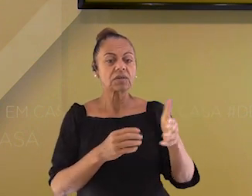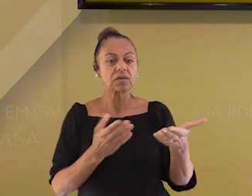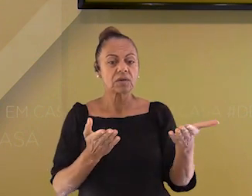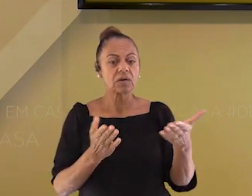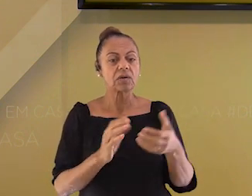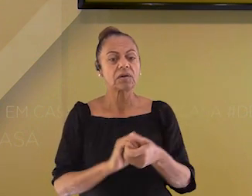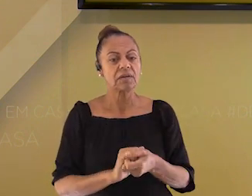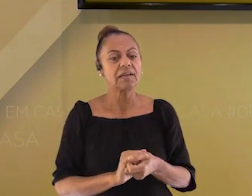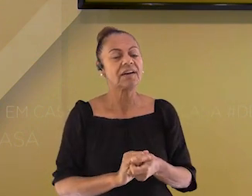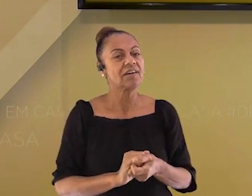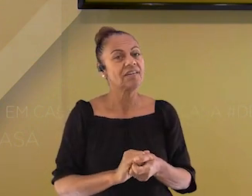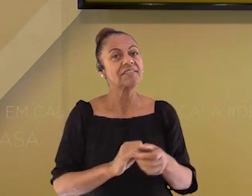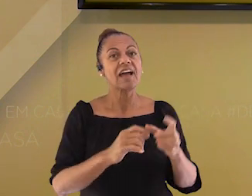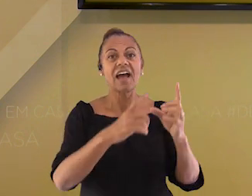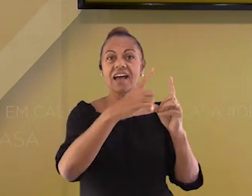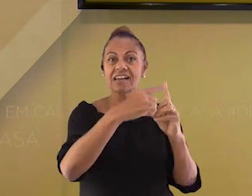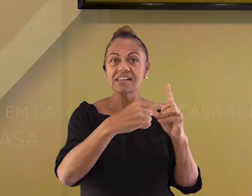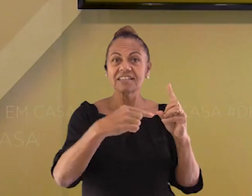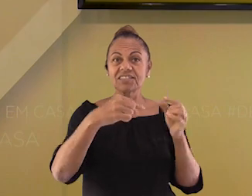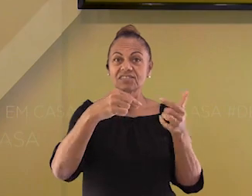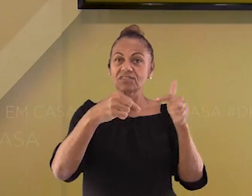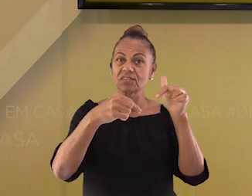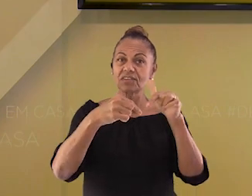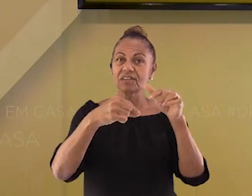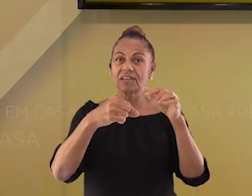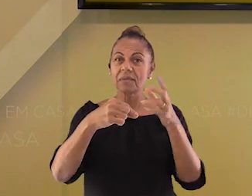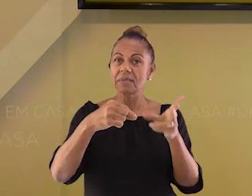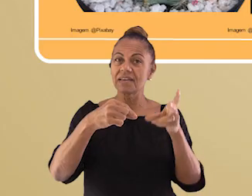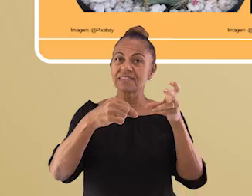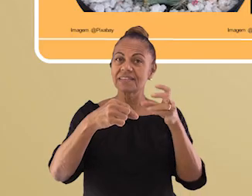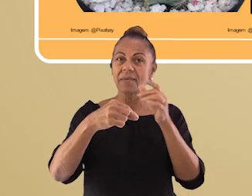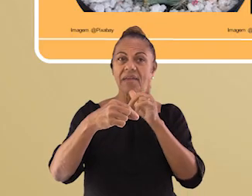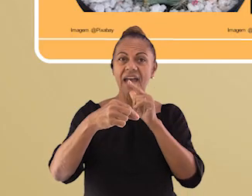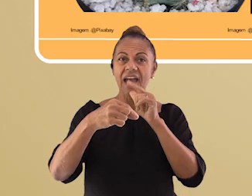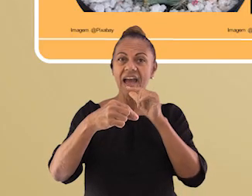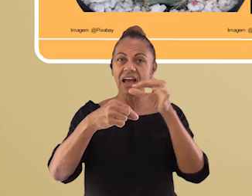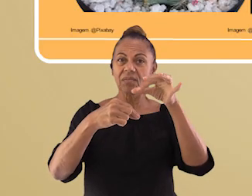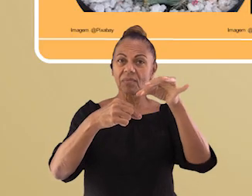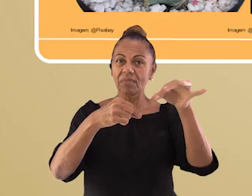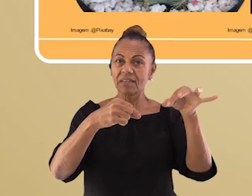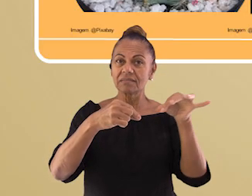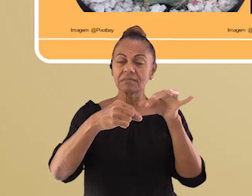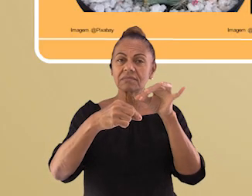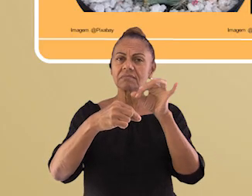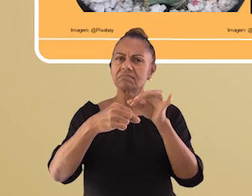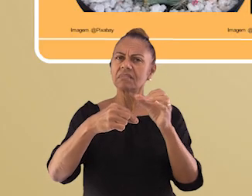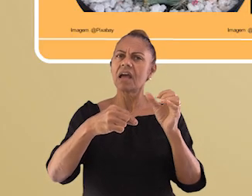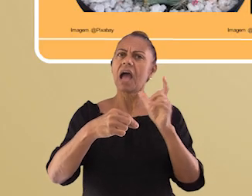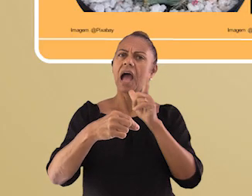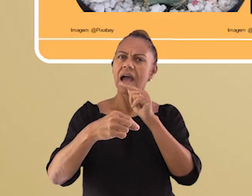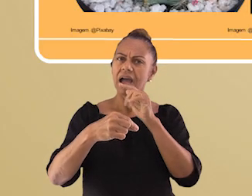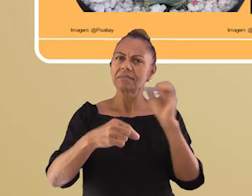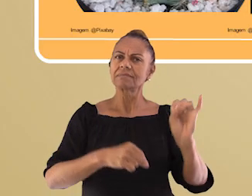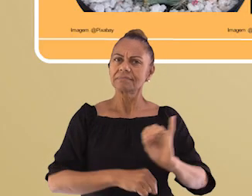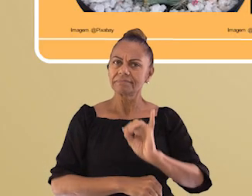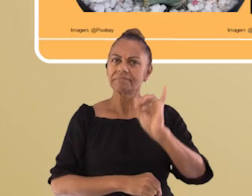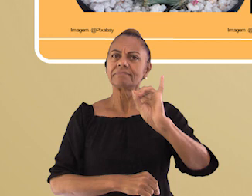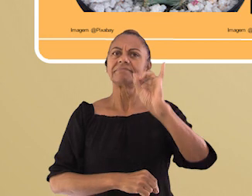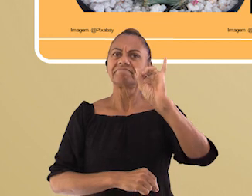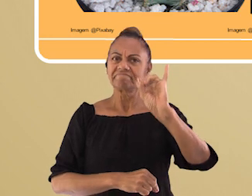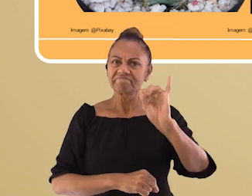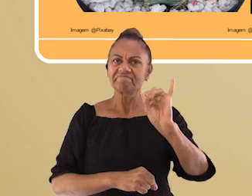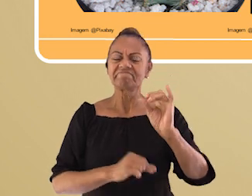retirar e vai ver as folhas desse jeitinho que está aqui. Viu como a água é de extrema importância para as